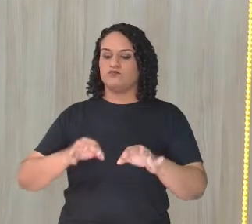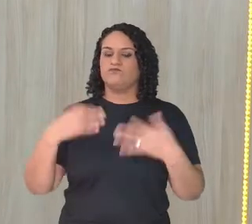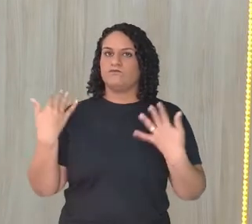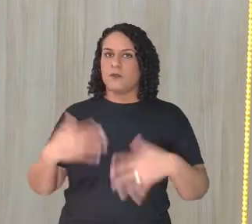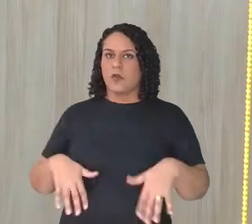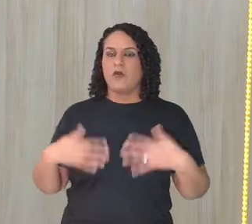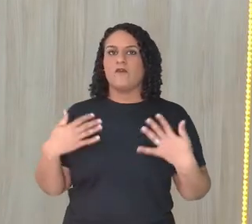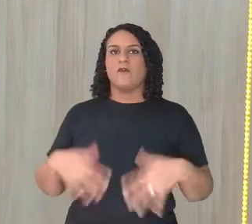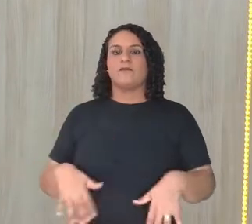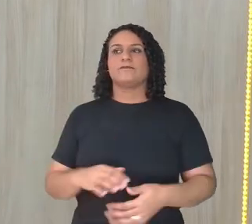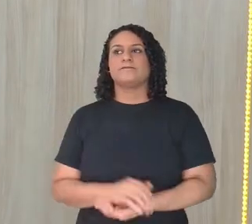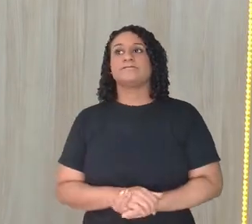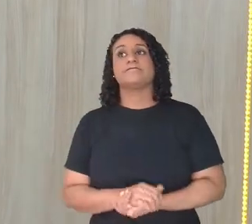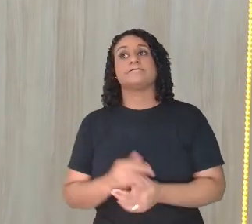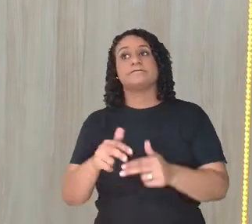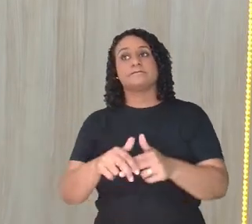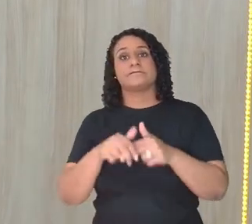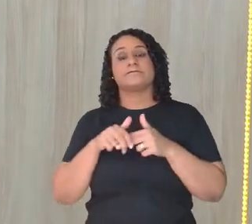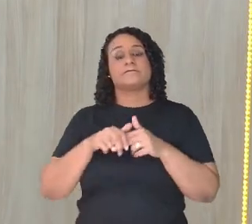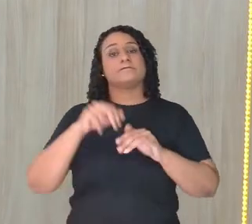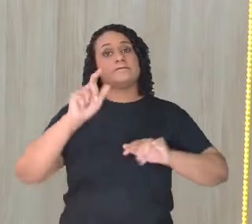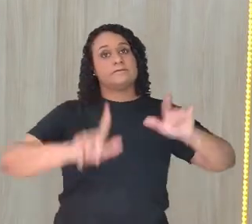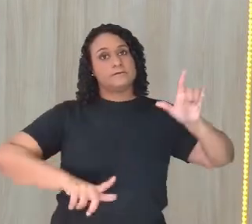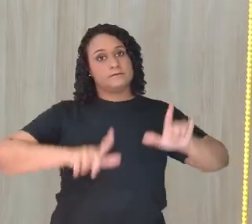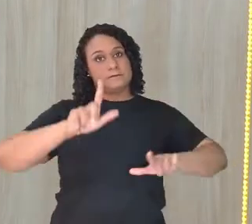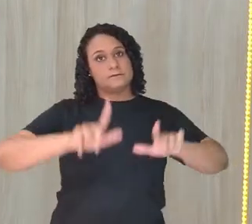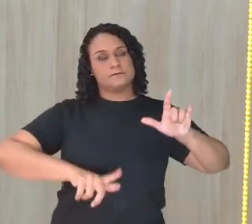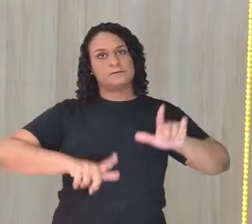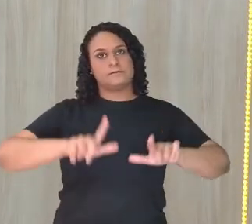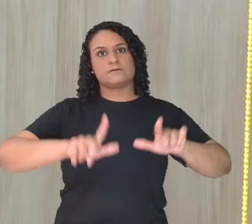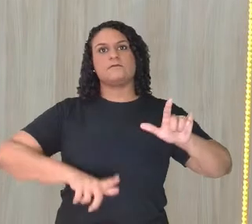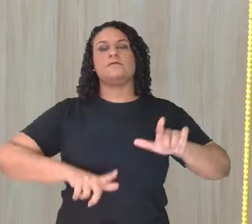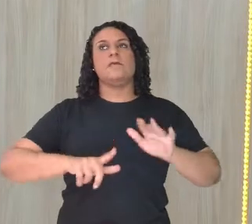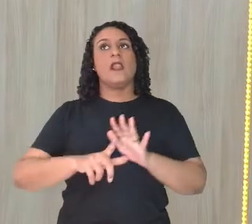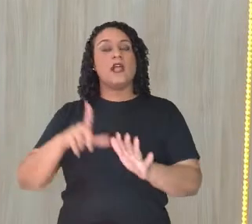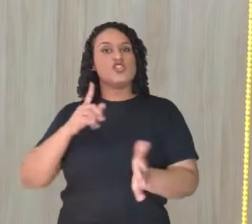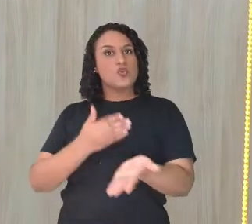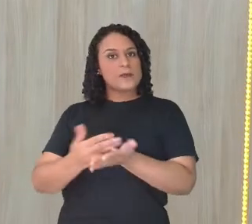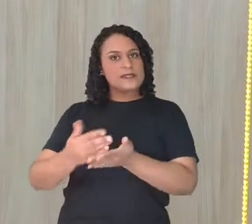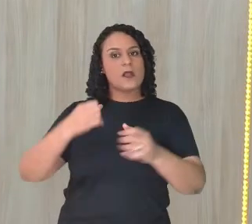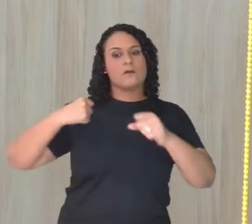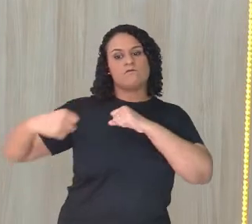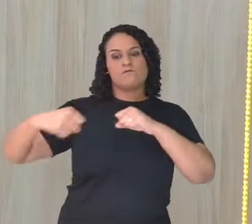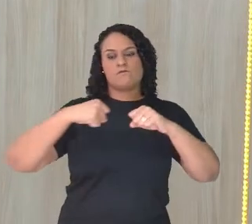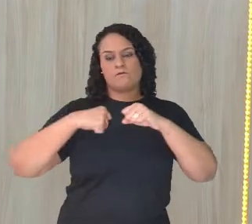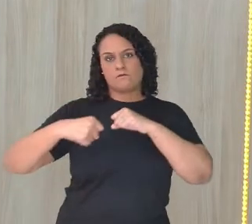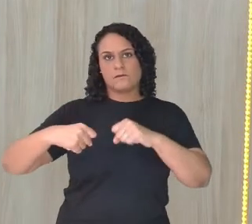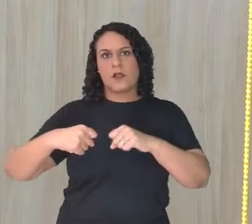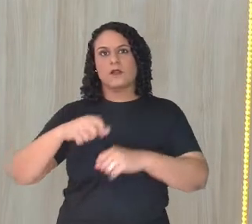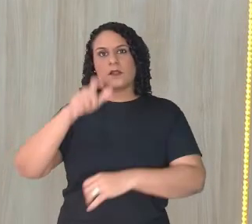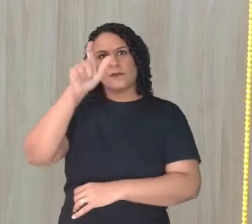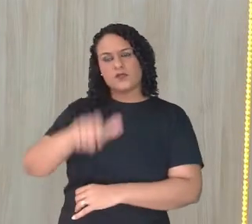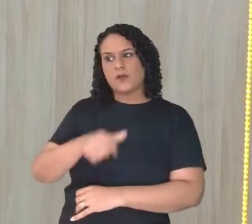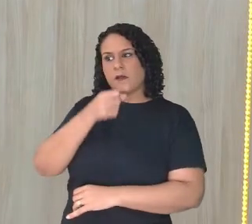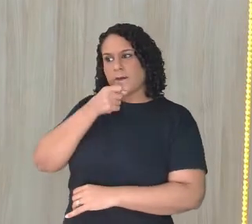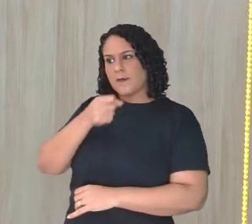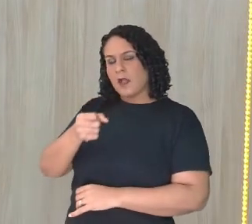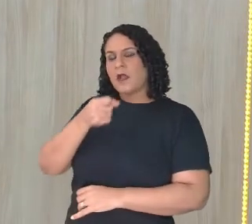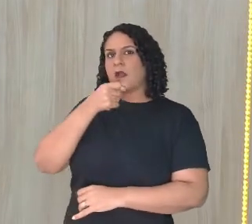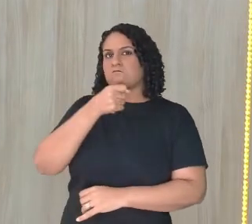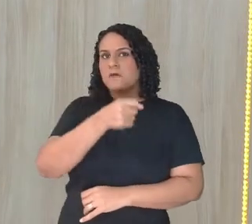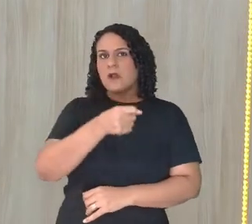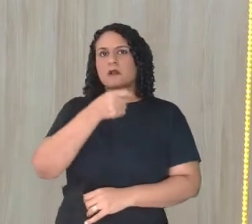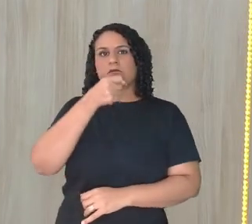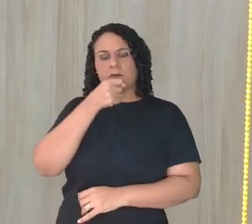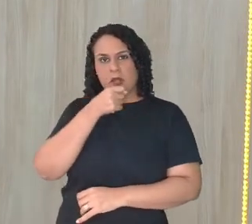Então, por isso que na televisão, antes de iniciar o debate, o moderador toma aí, né,